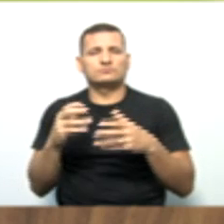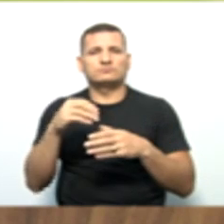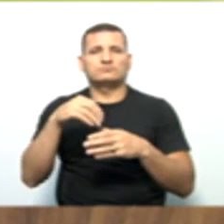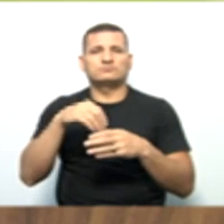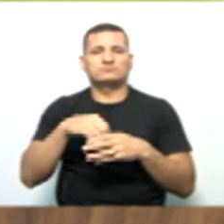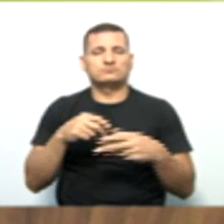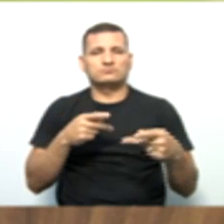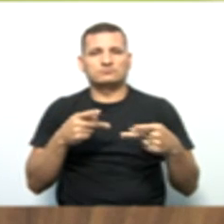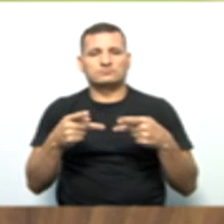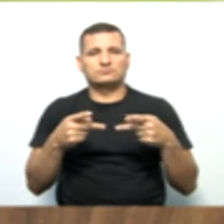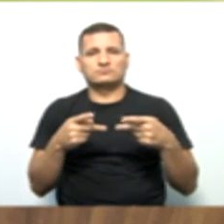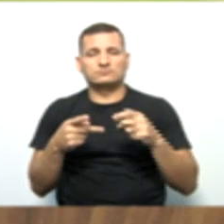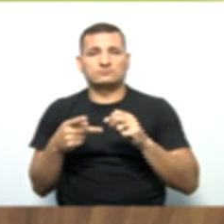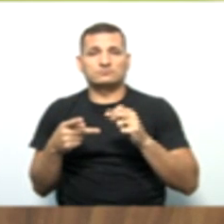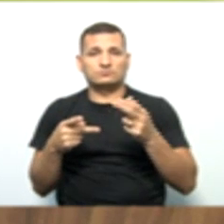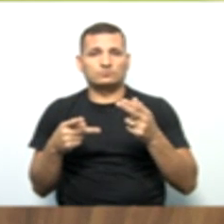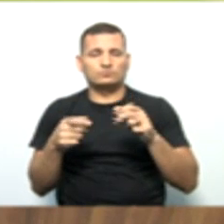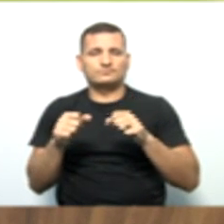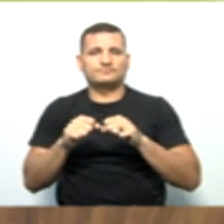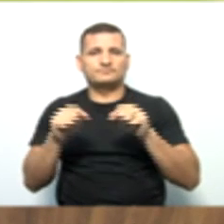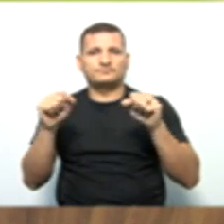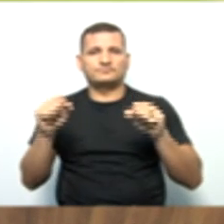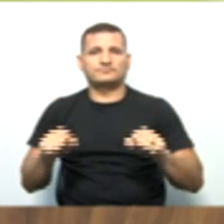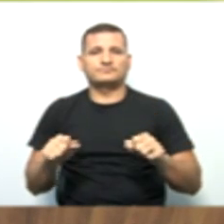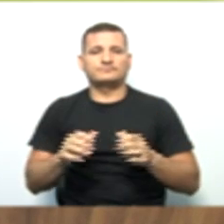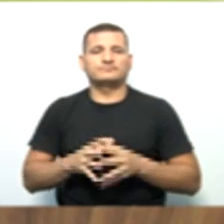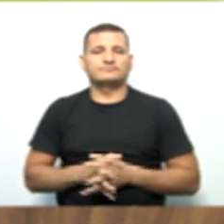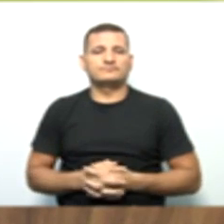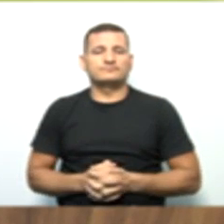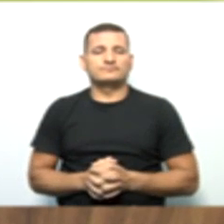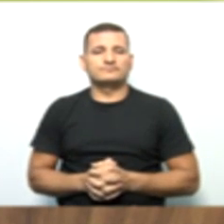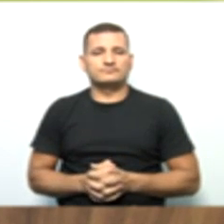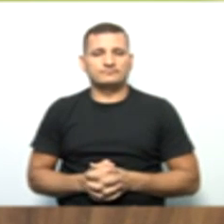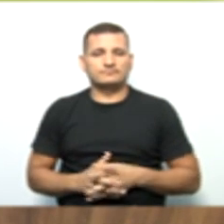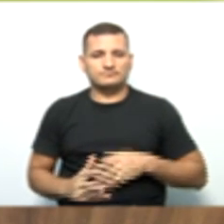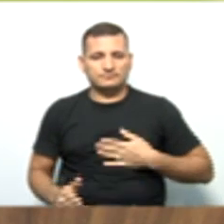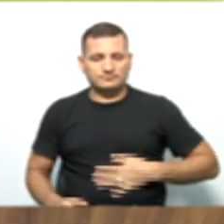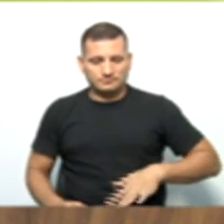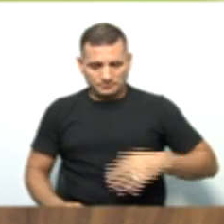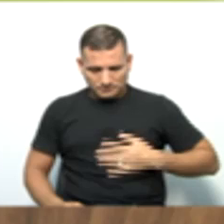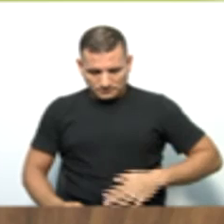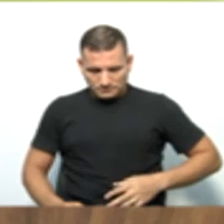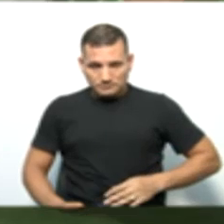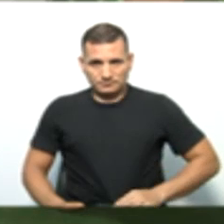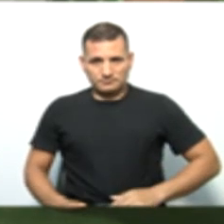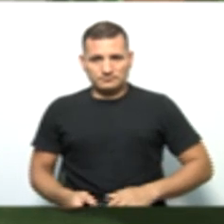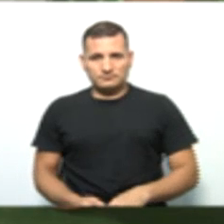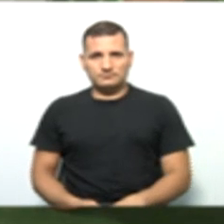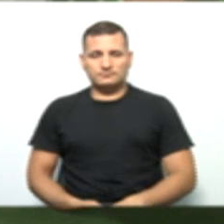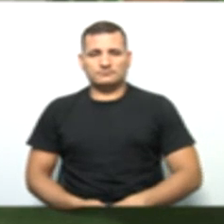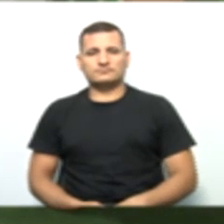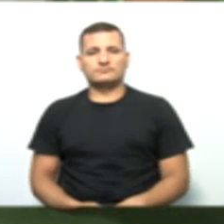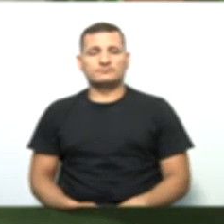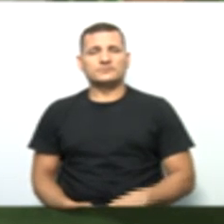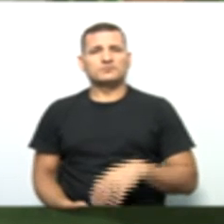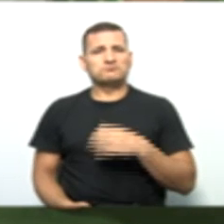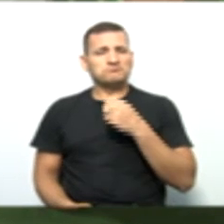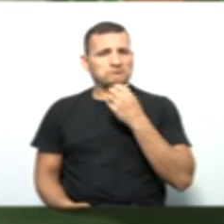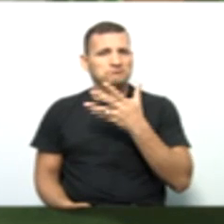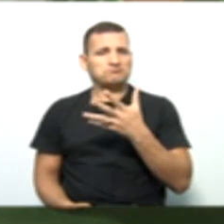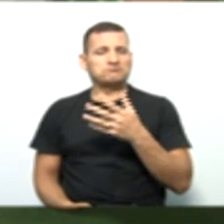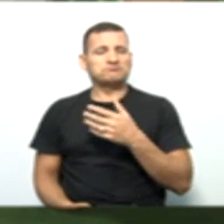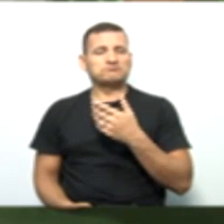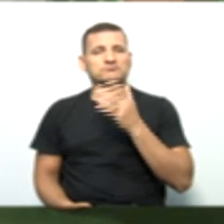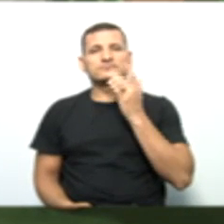um projeto ou sistema. O pessoal tá afiado aí, né, professor? Isso. A gente teve bastante colaboração. Eu tô lembrando aí de